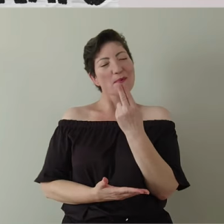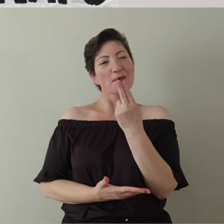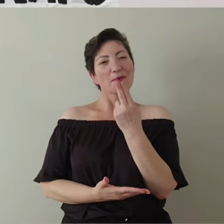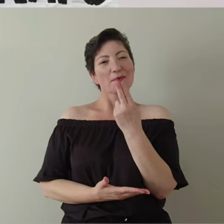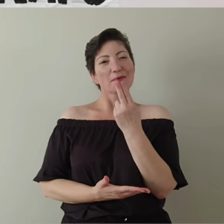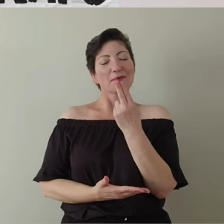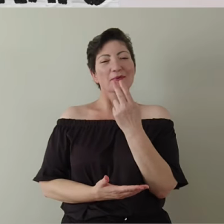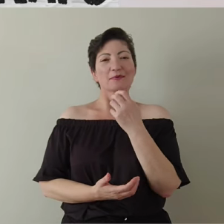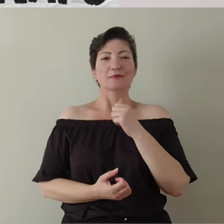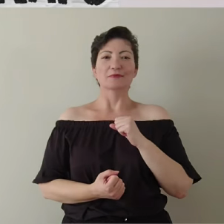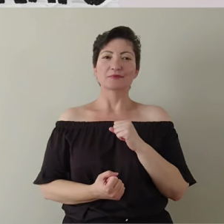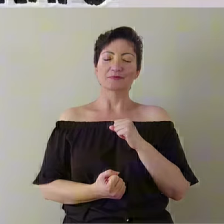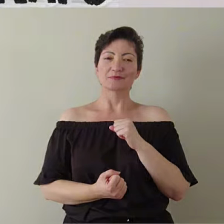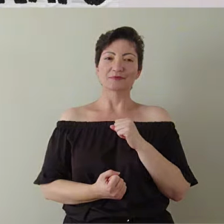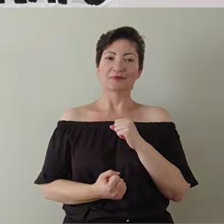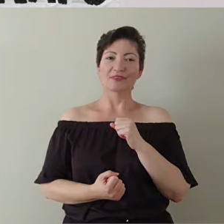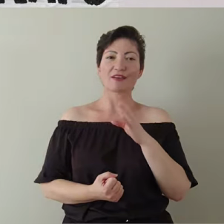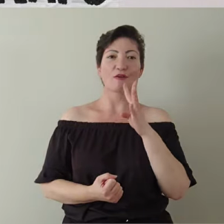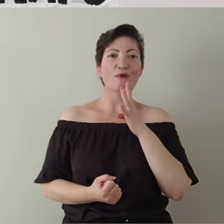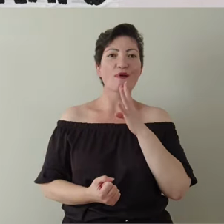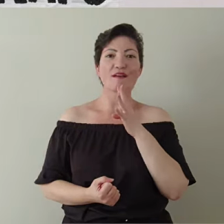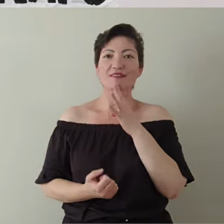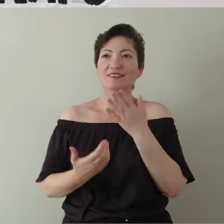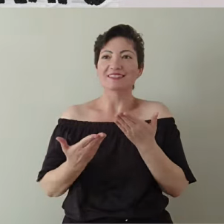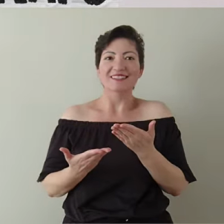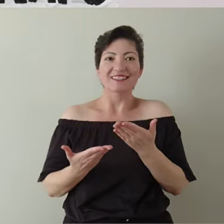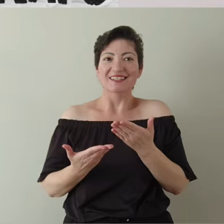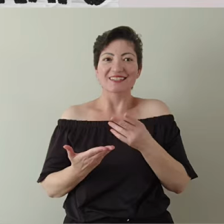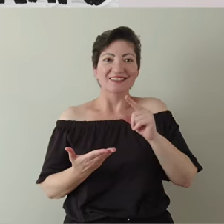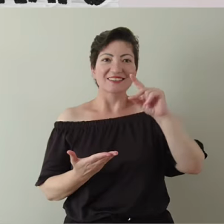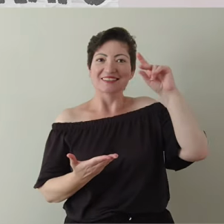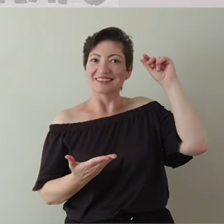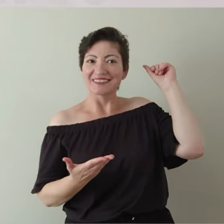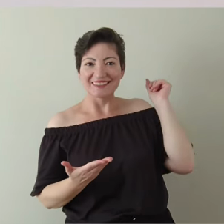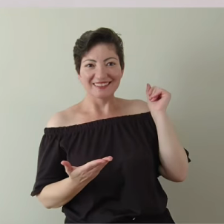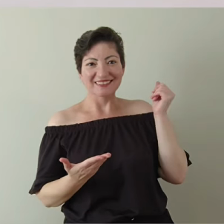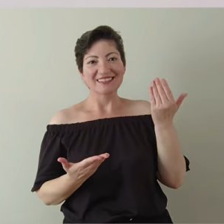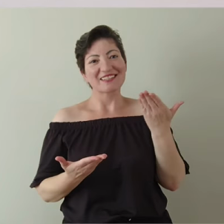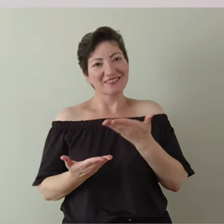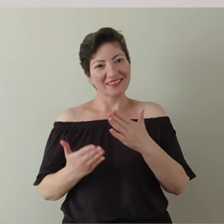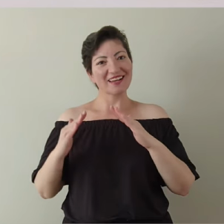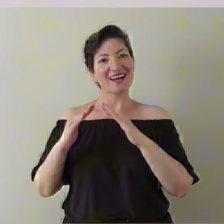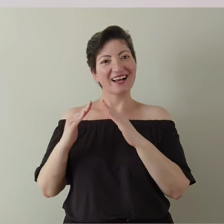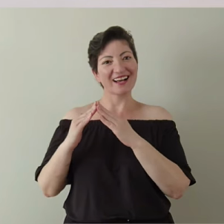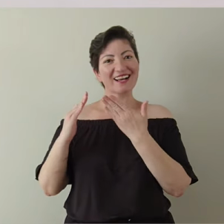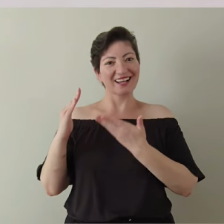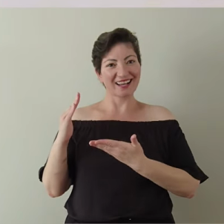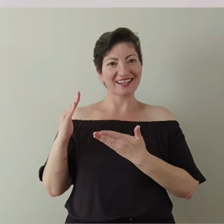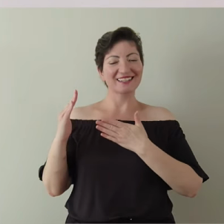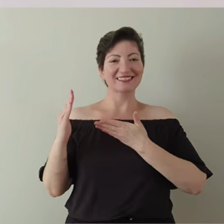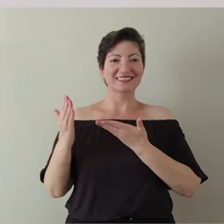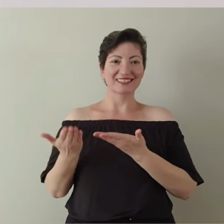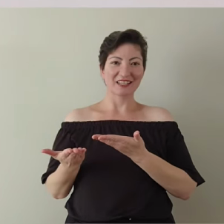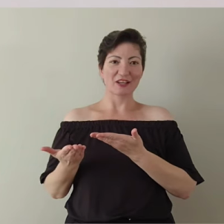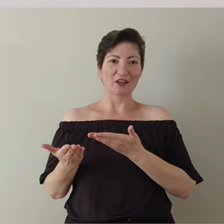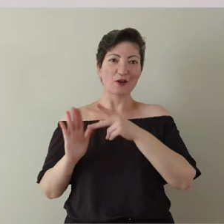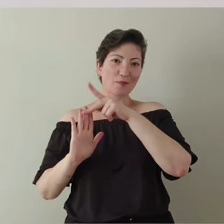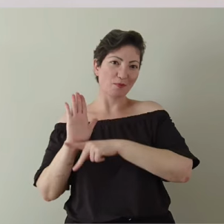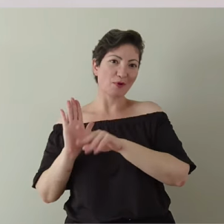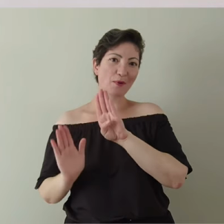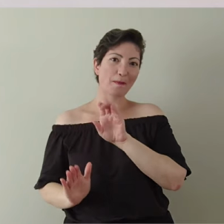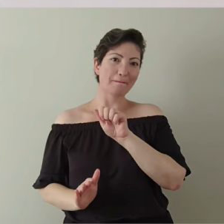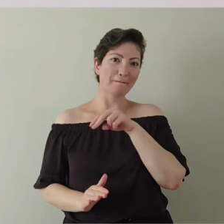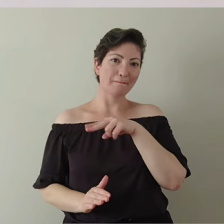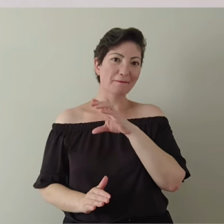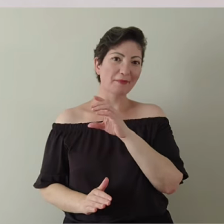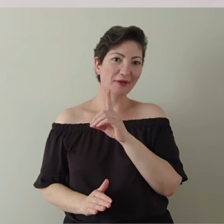pela primeira vez a gente se conheceu aqui no Bando da Leitura, minha casa. É que a gente se encontra tanto por